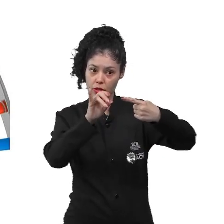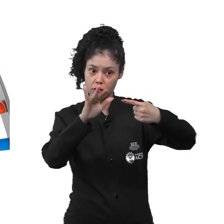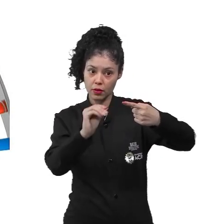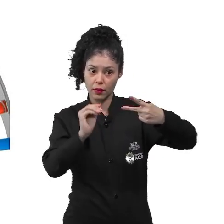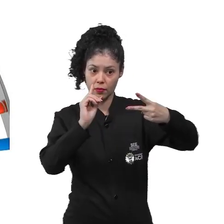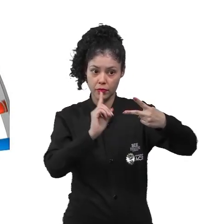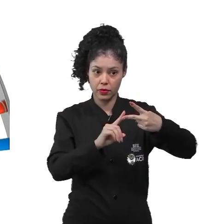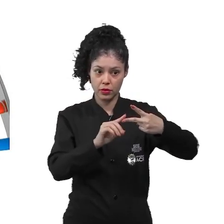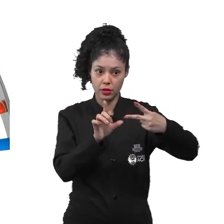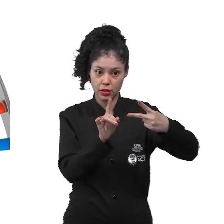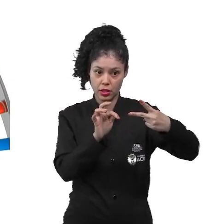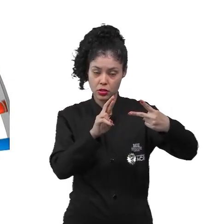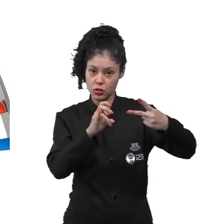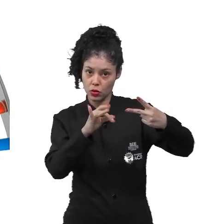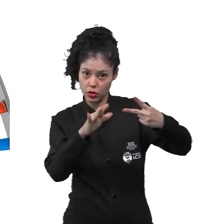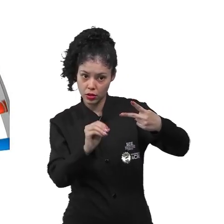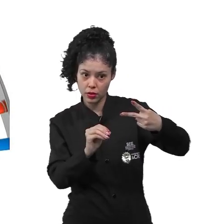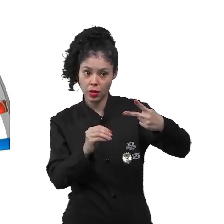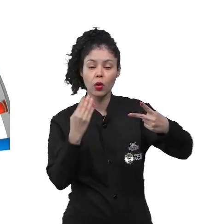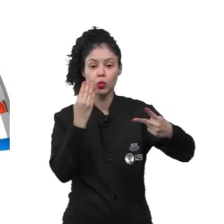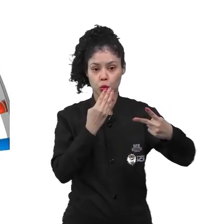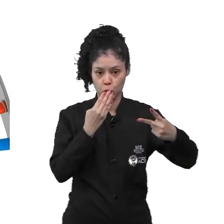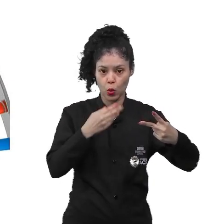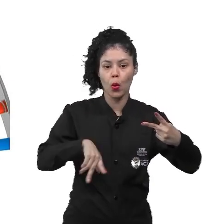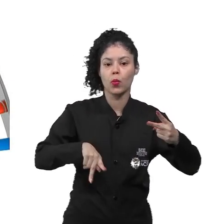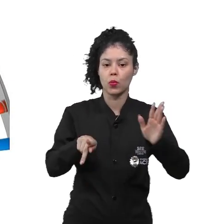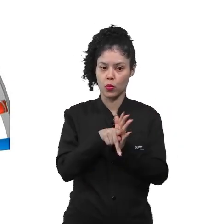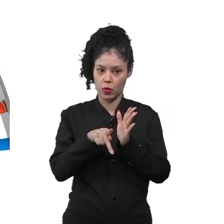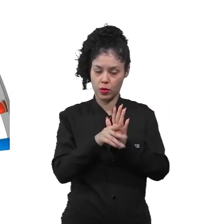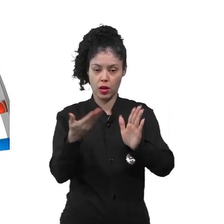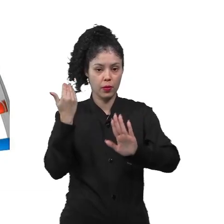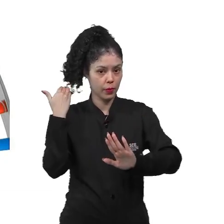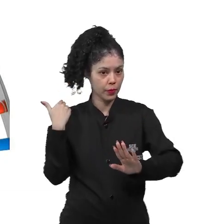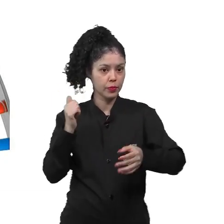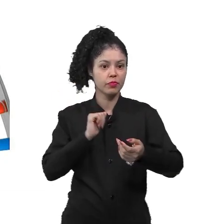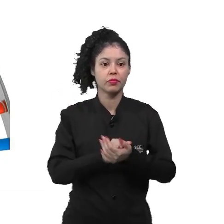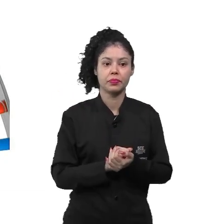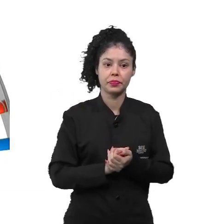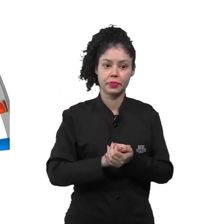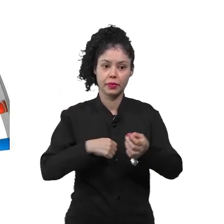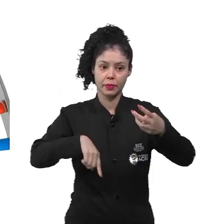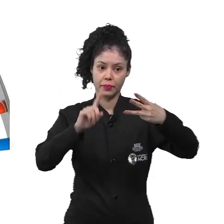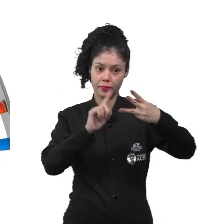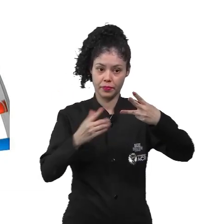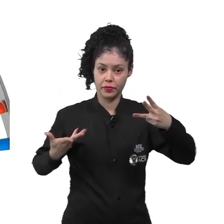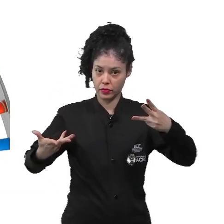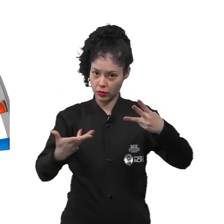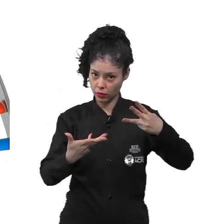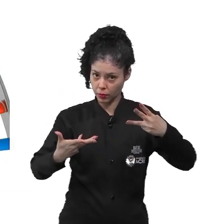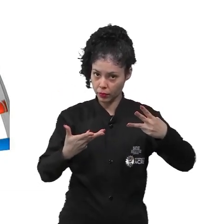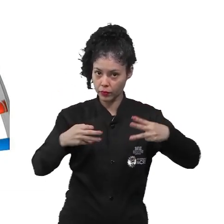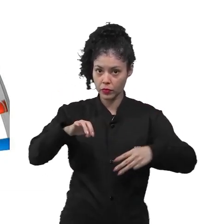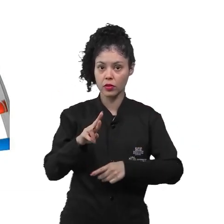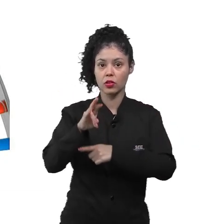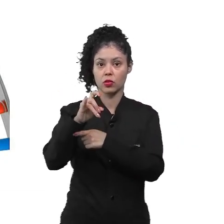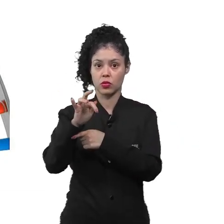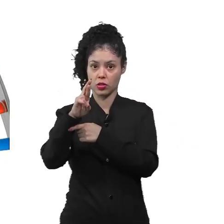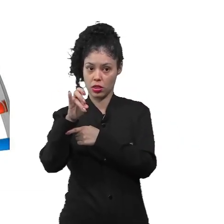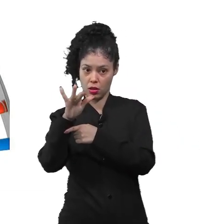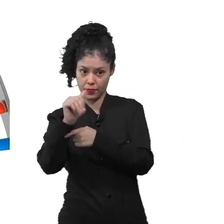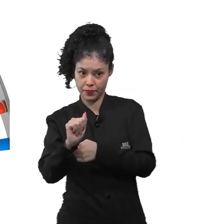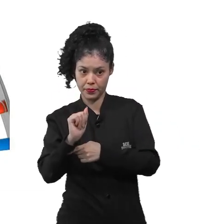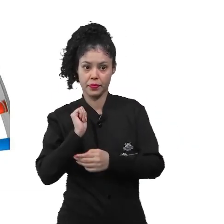a desoxirribose, que é um açúcar, né, que a gente falou na aula anterior, a pentose, e as bases